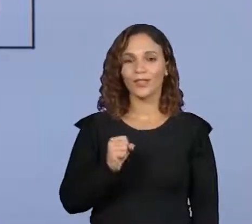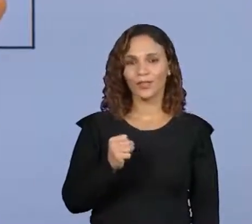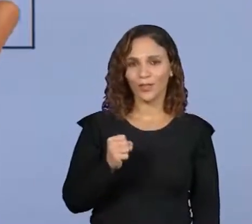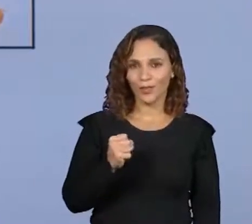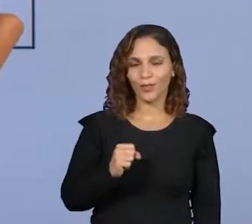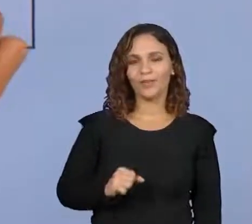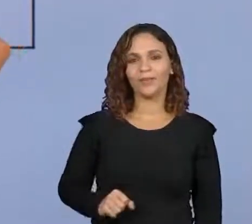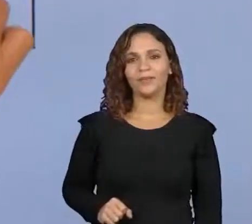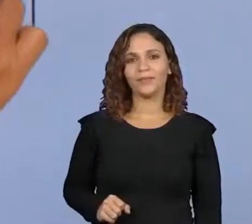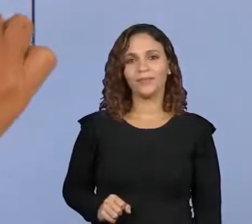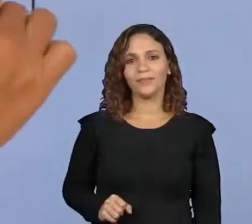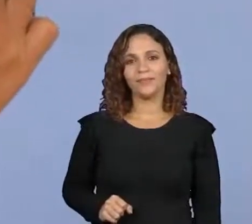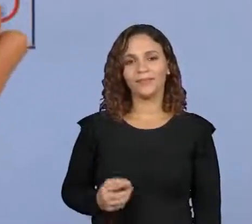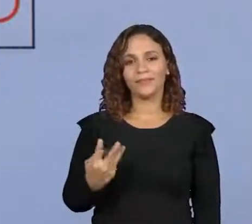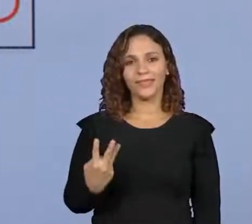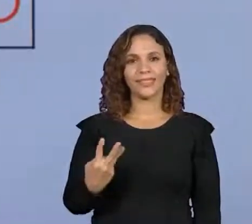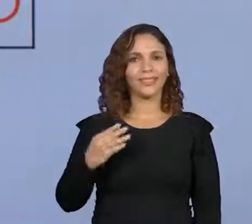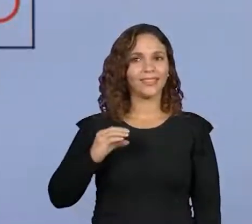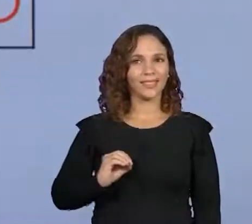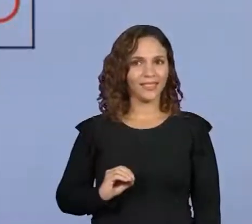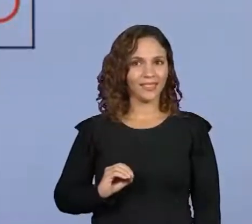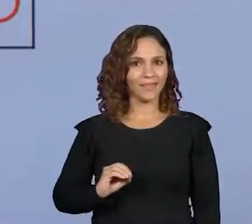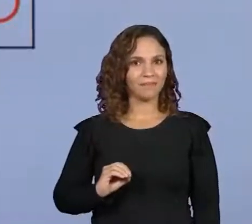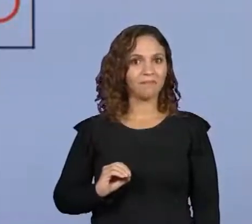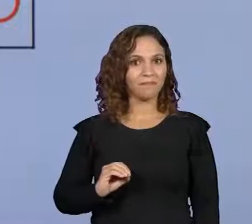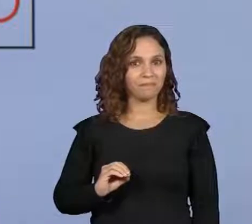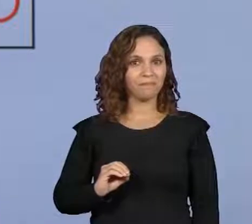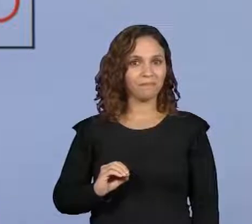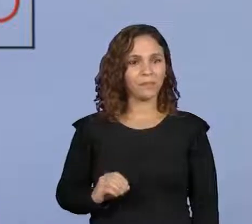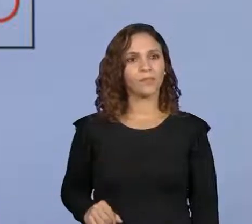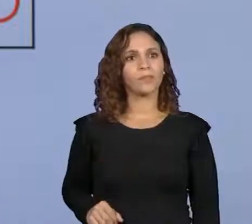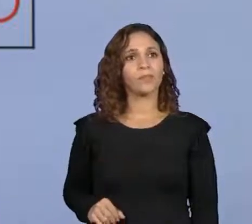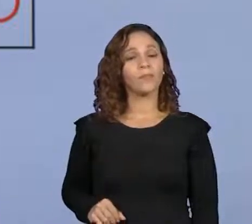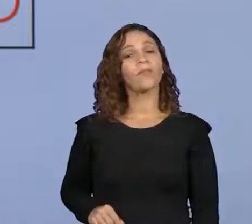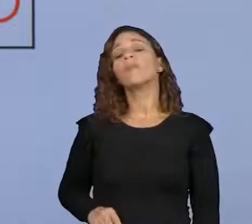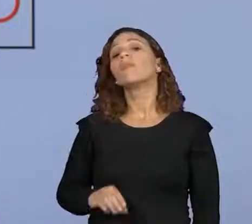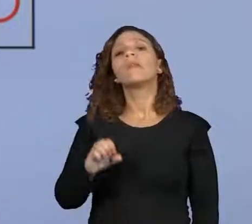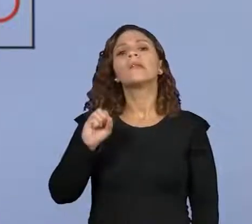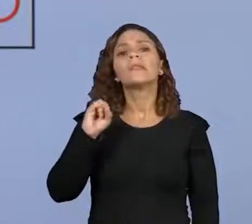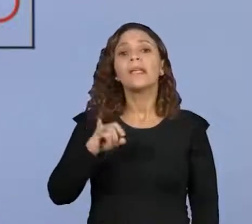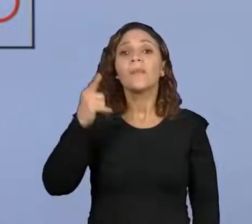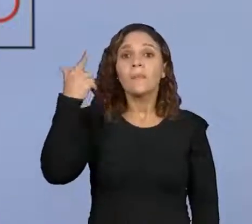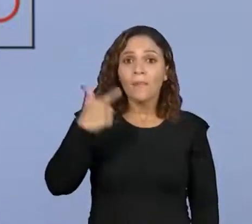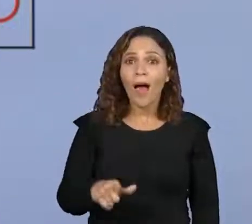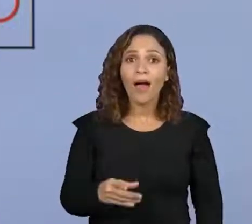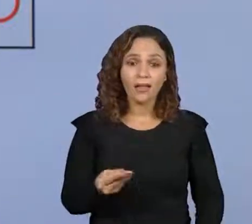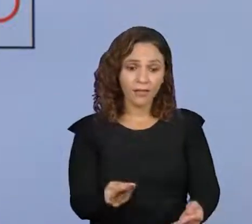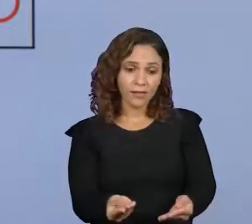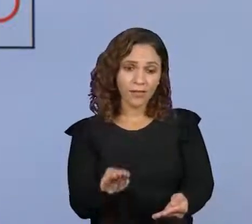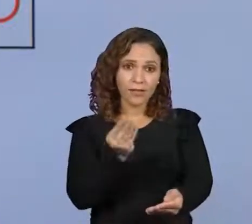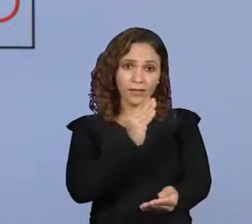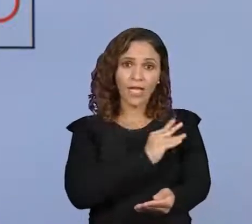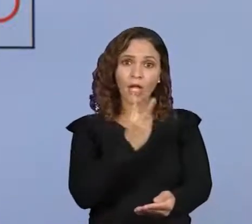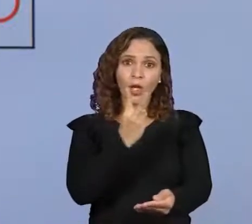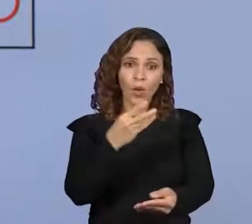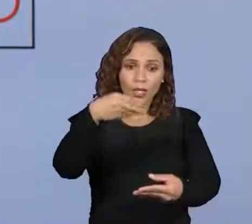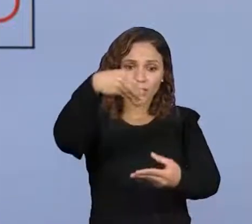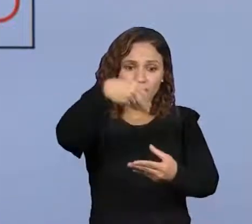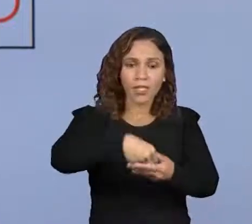28, 30. E se ela tiver mais um plástico, mais 2 papéis de